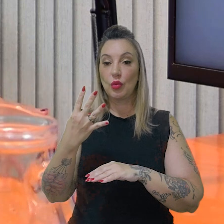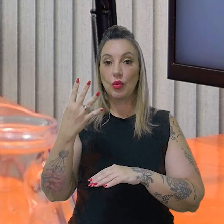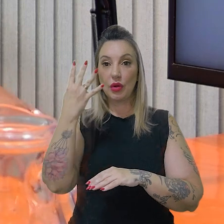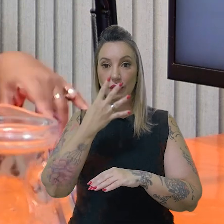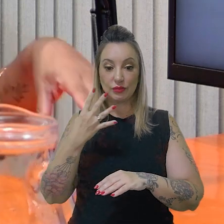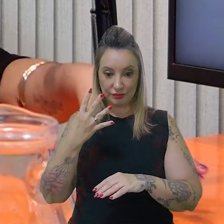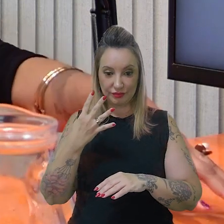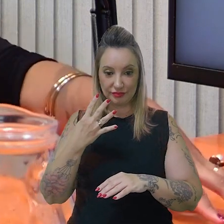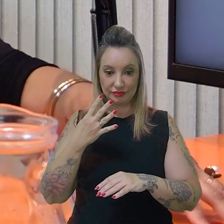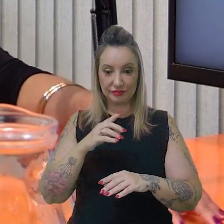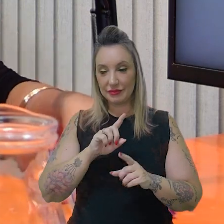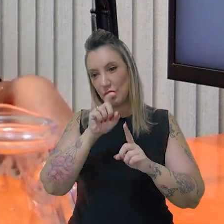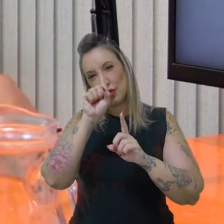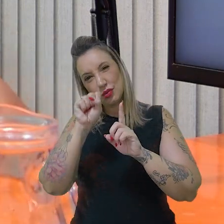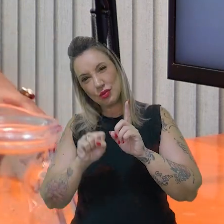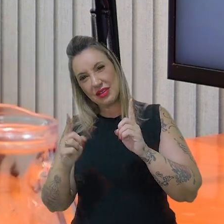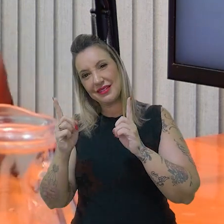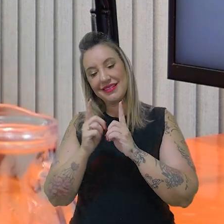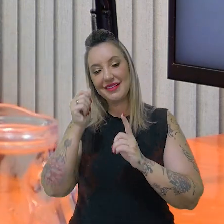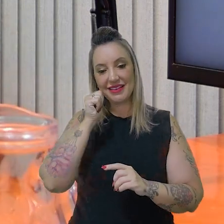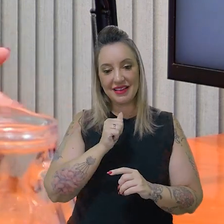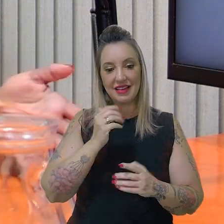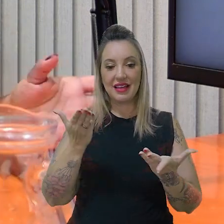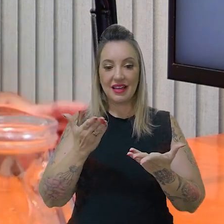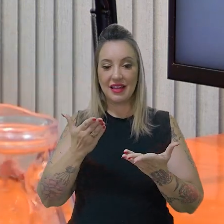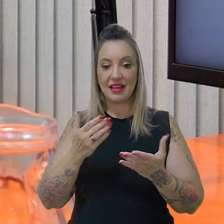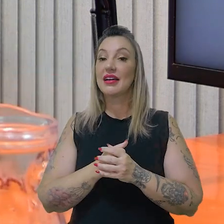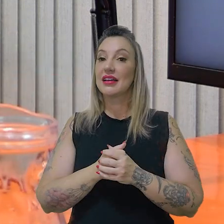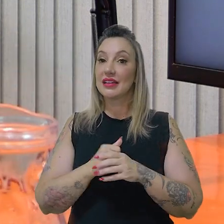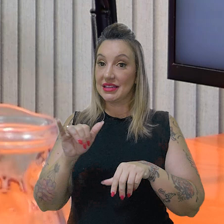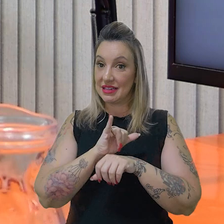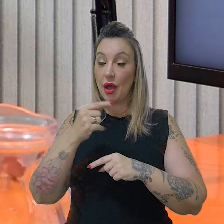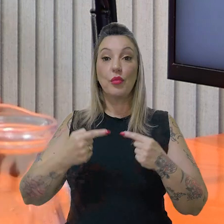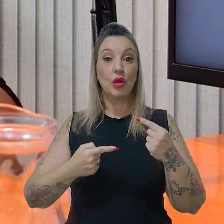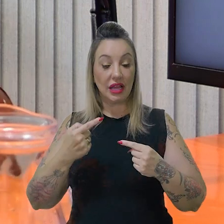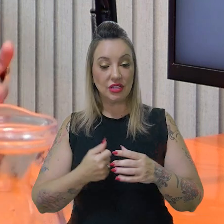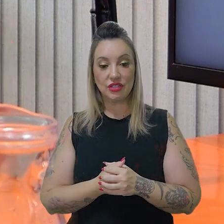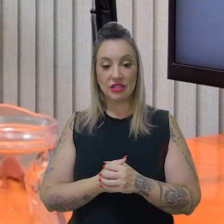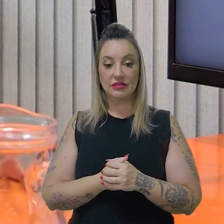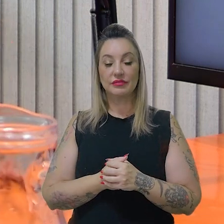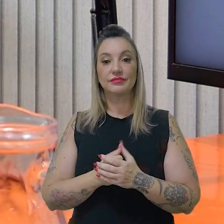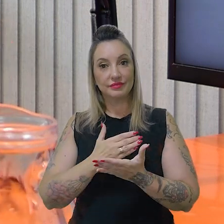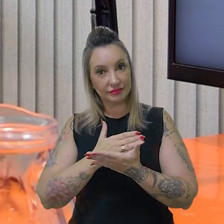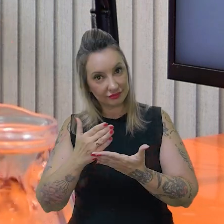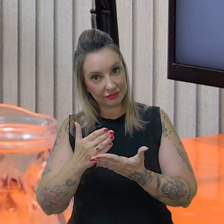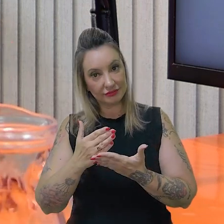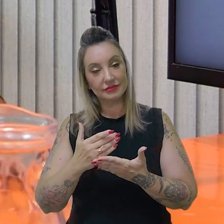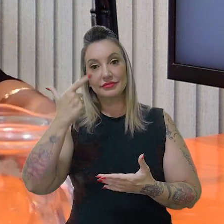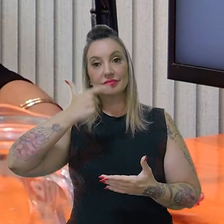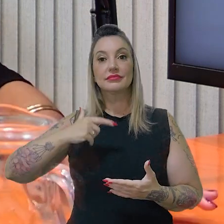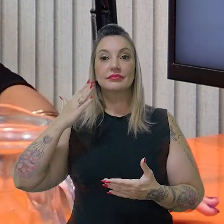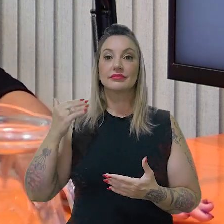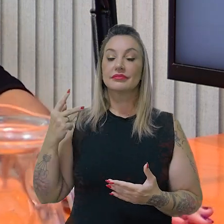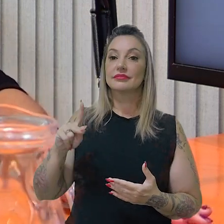Sul atender uma moça que agora tá numa estratégia política e aí a gente vai dar esse Plus na imagem dela